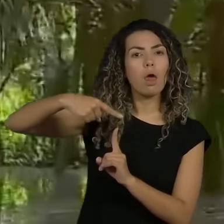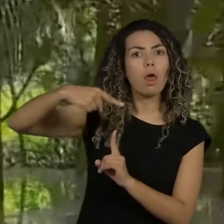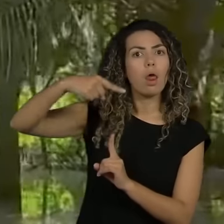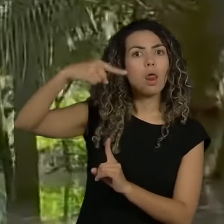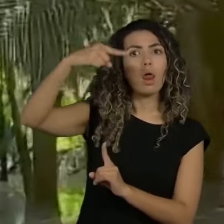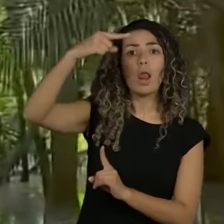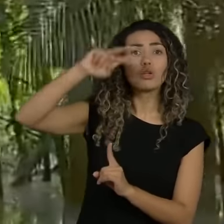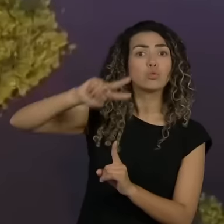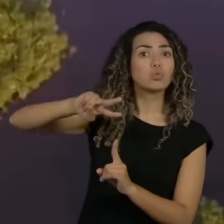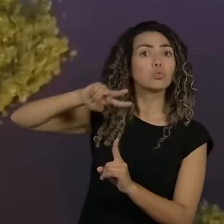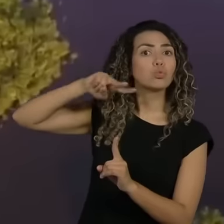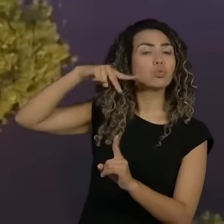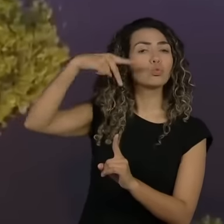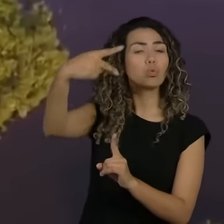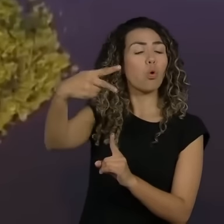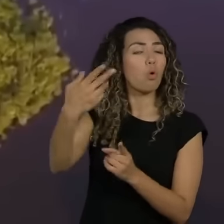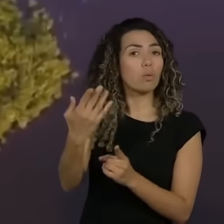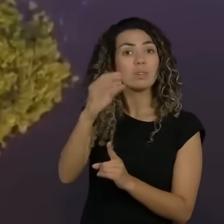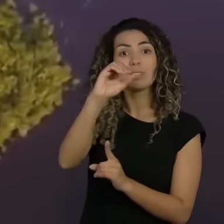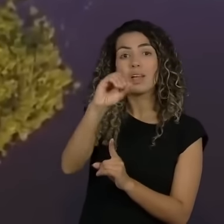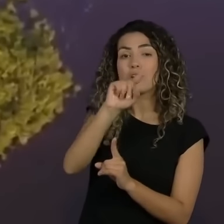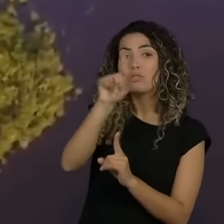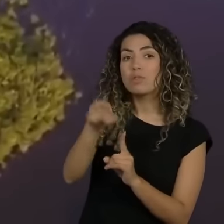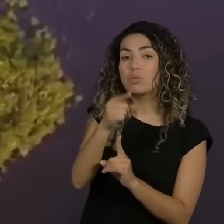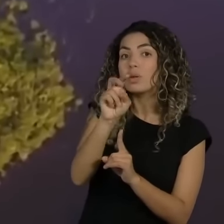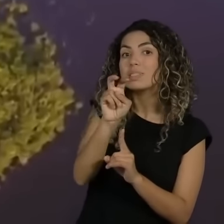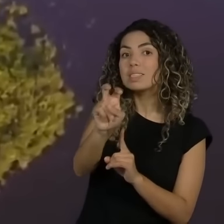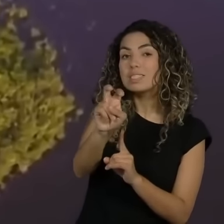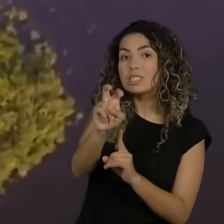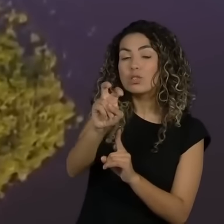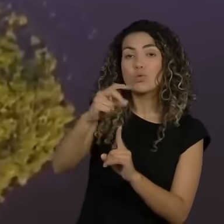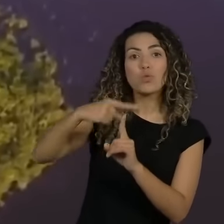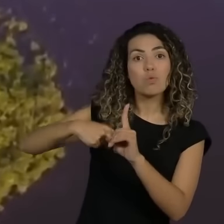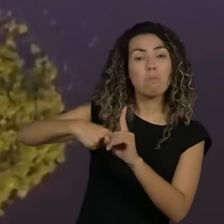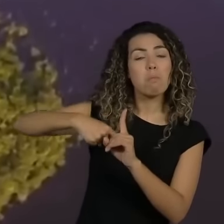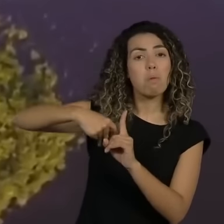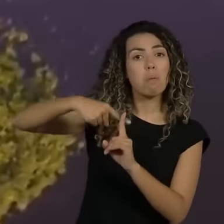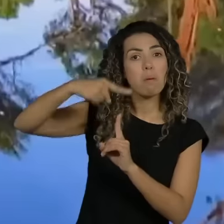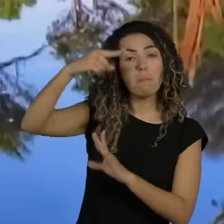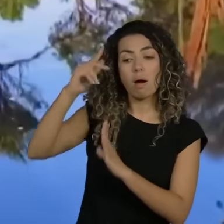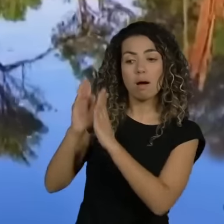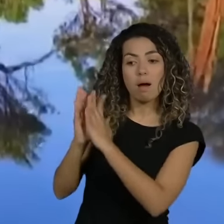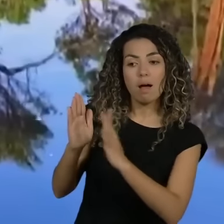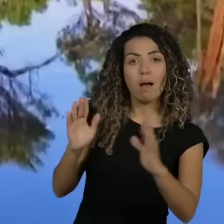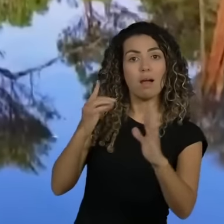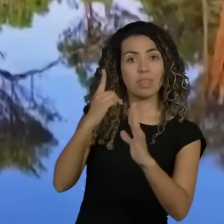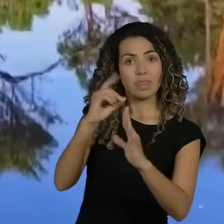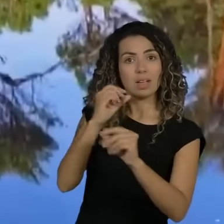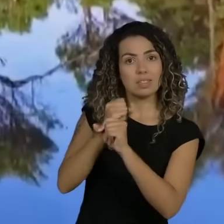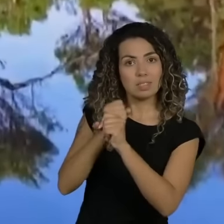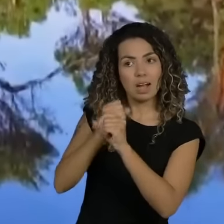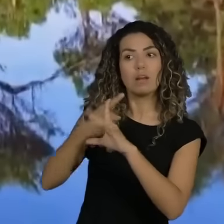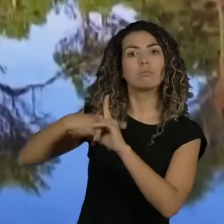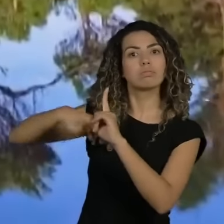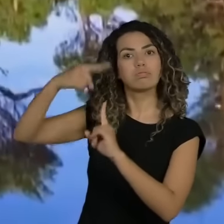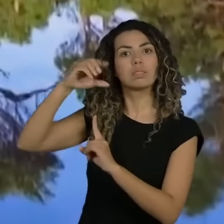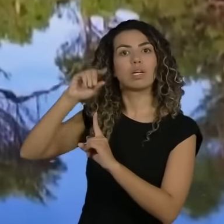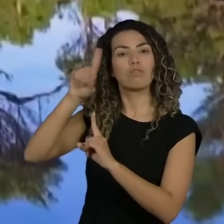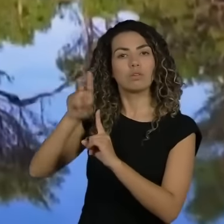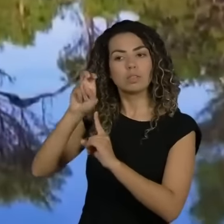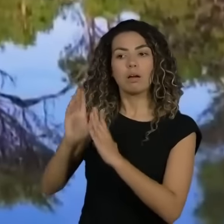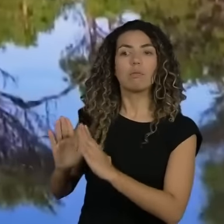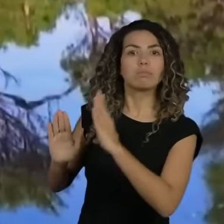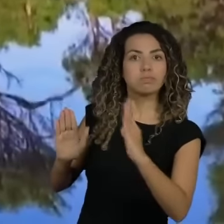aumentaram o dobro, em média 0,5 graus Celsius a cada 10 anos. As temperaturas médias